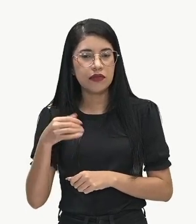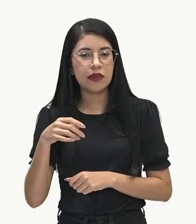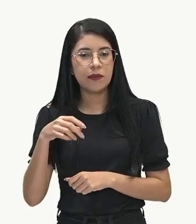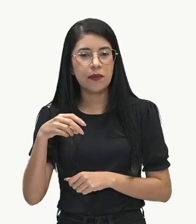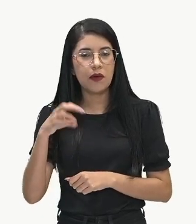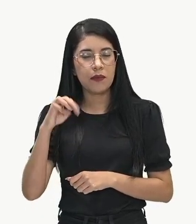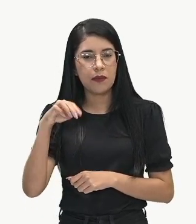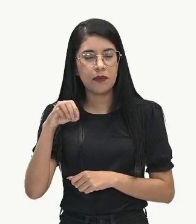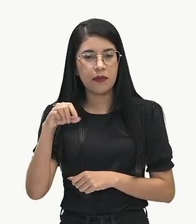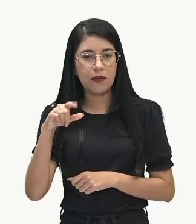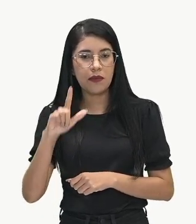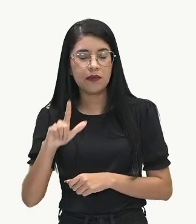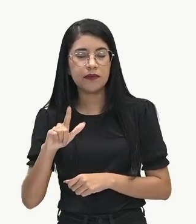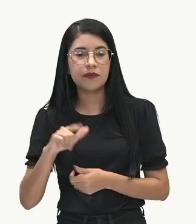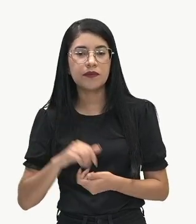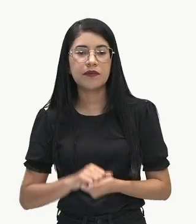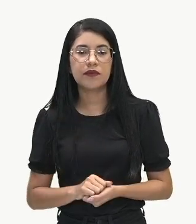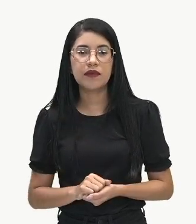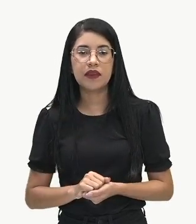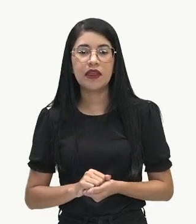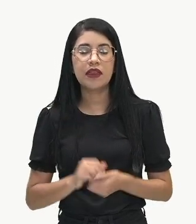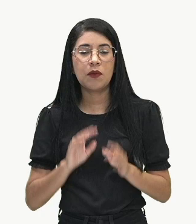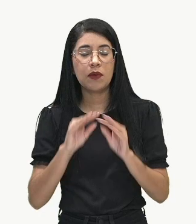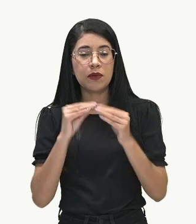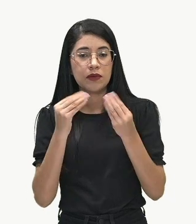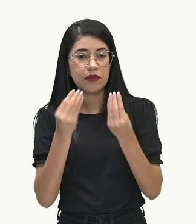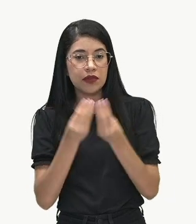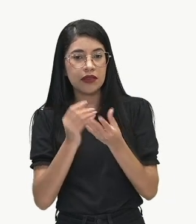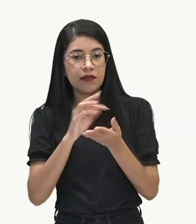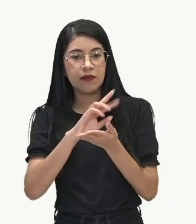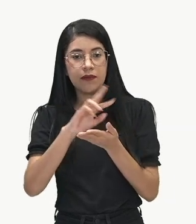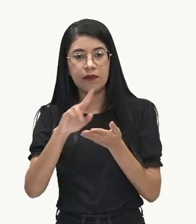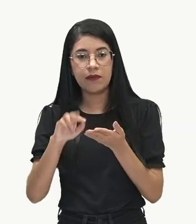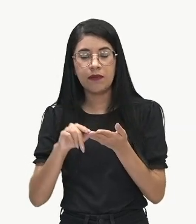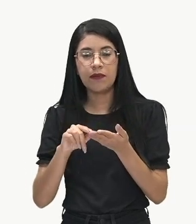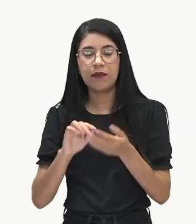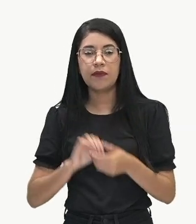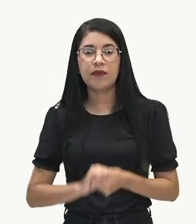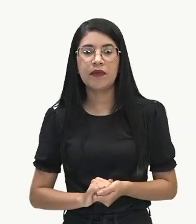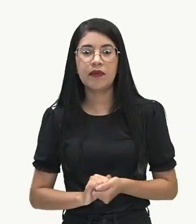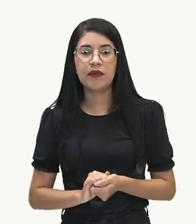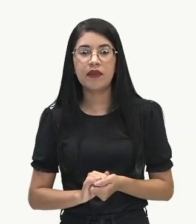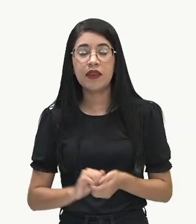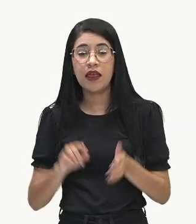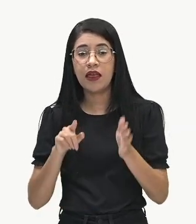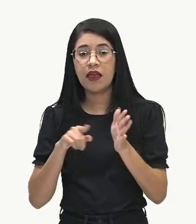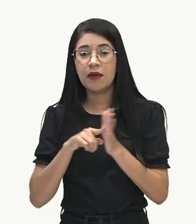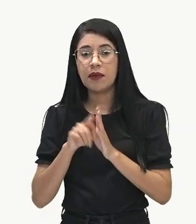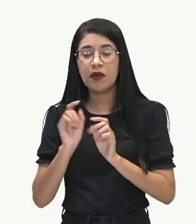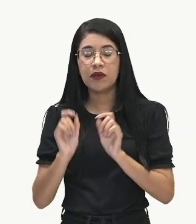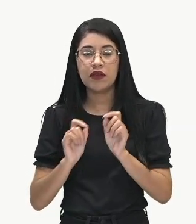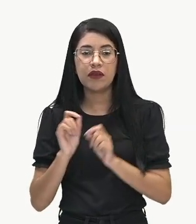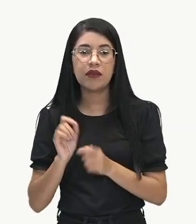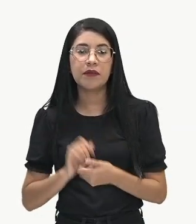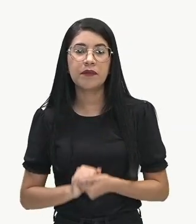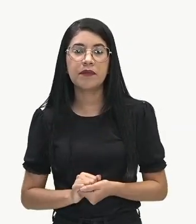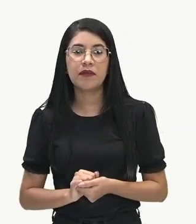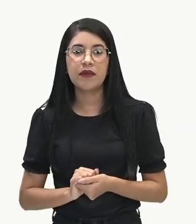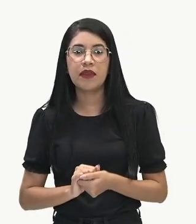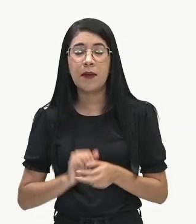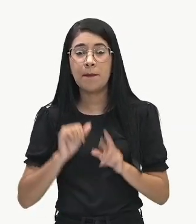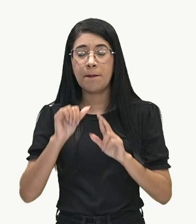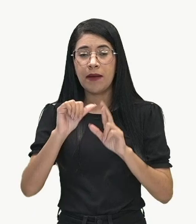substâncias. Então nós temos aí essas substâncias. E aí a questão fala o seguinte: para a reação